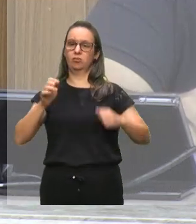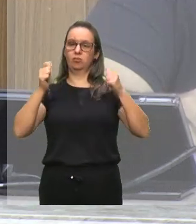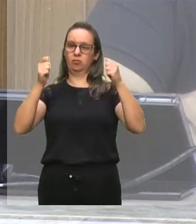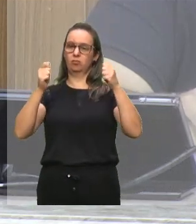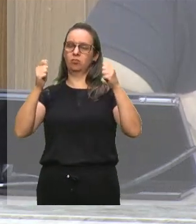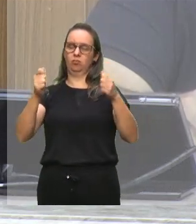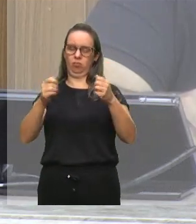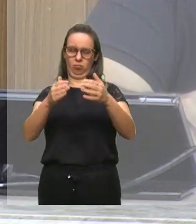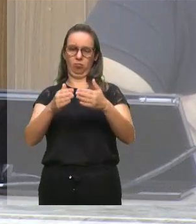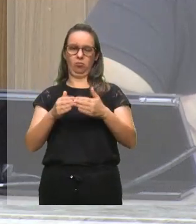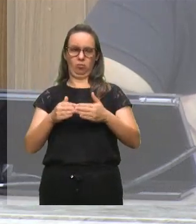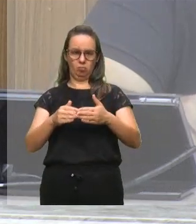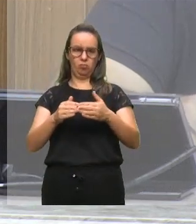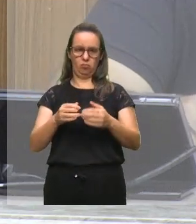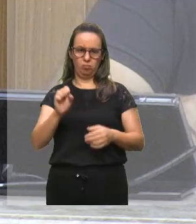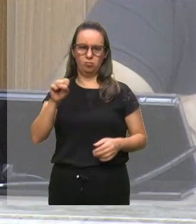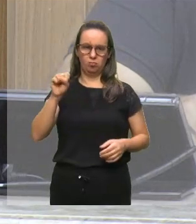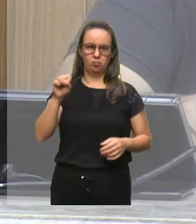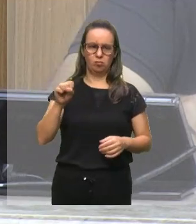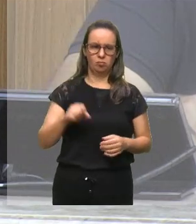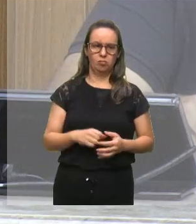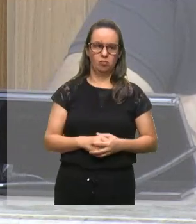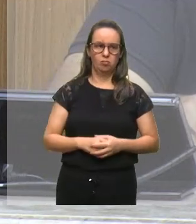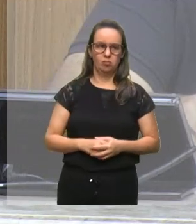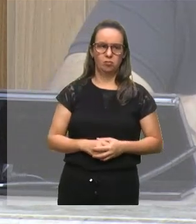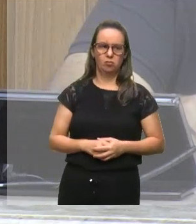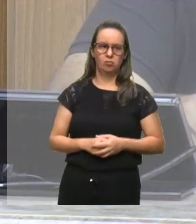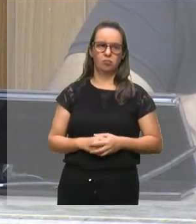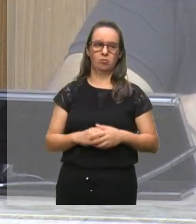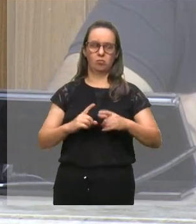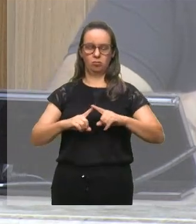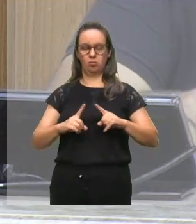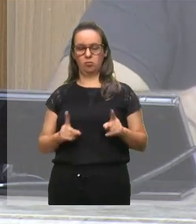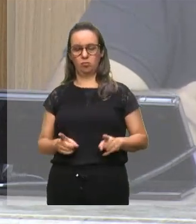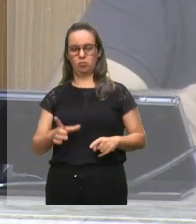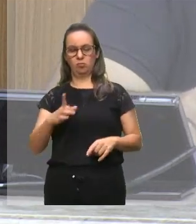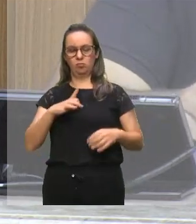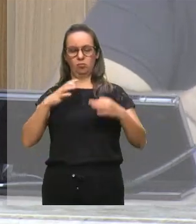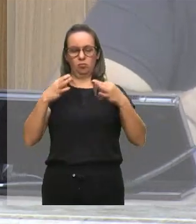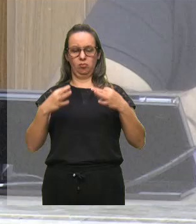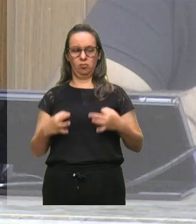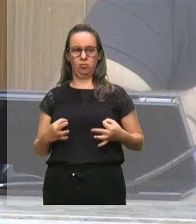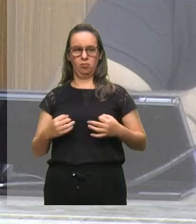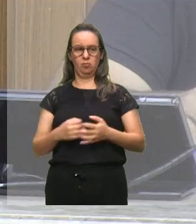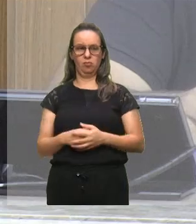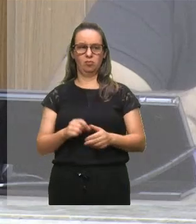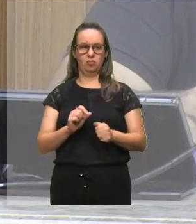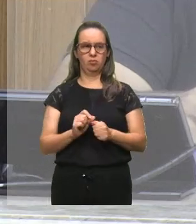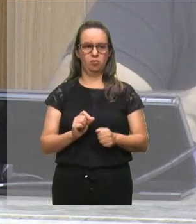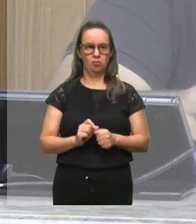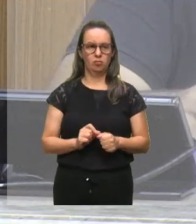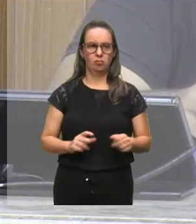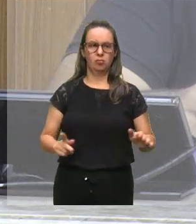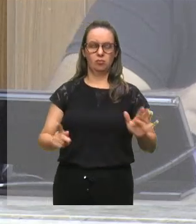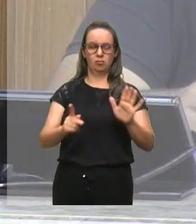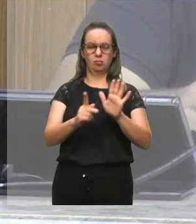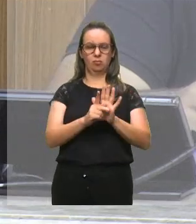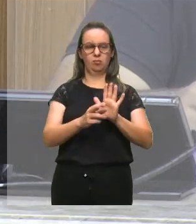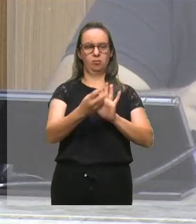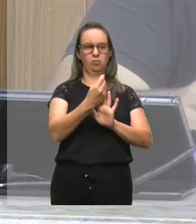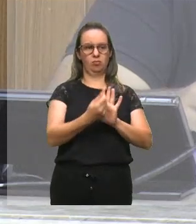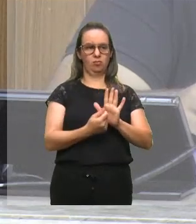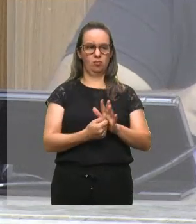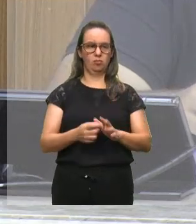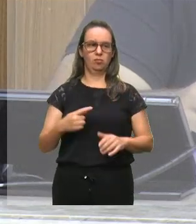cobradas, né? Elas têm que ser e são positivas, mas eu tenho certeza que isso dá para ser feito dentro do próprio orçamento. E nós, como